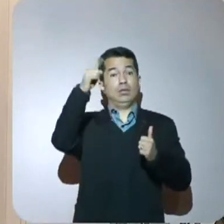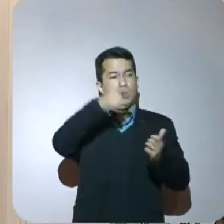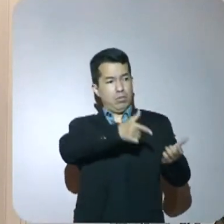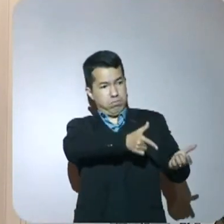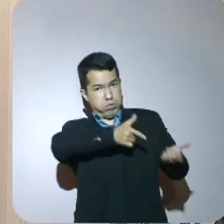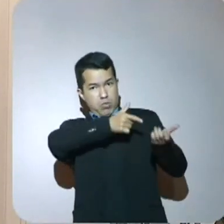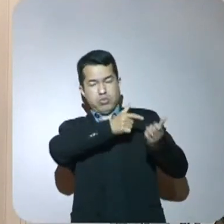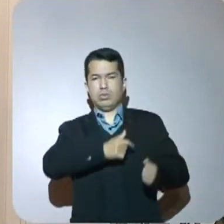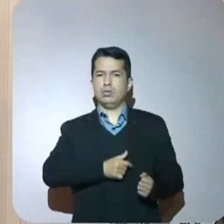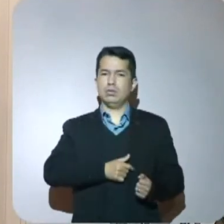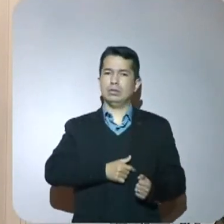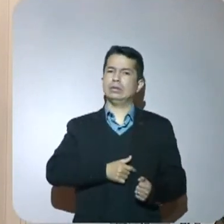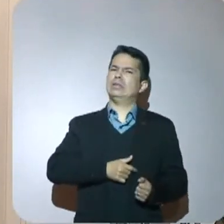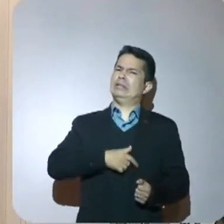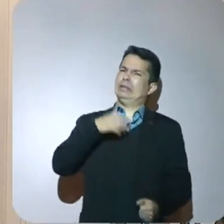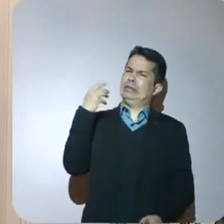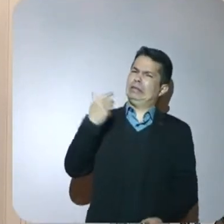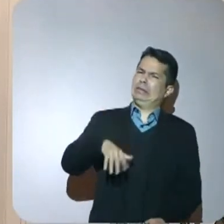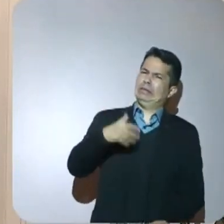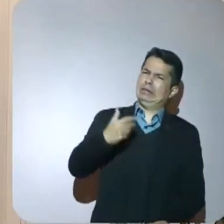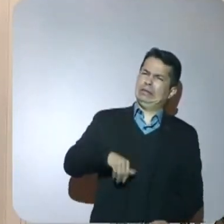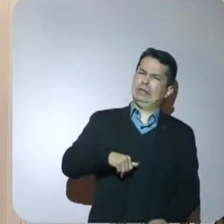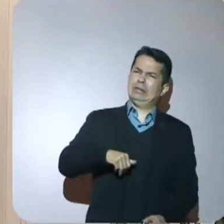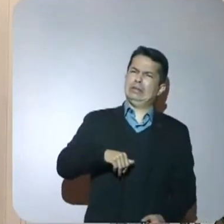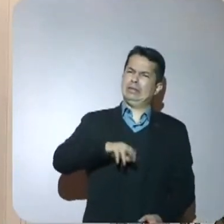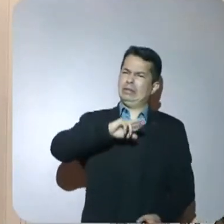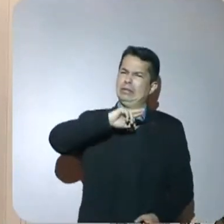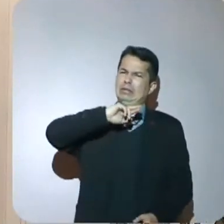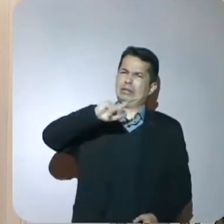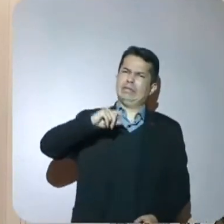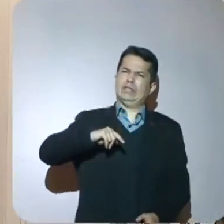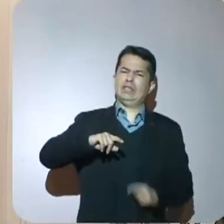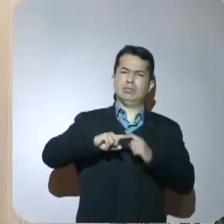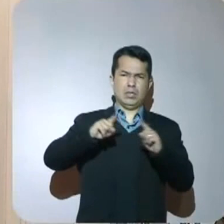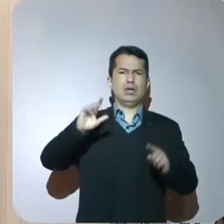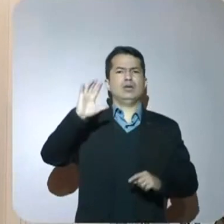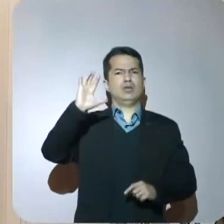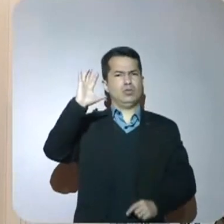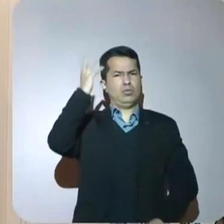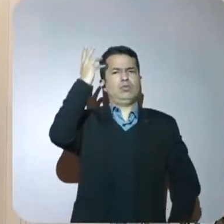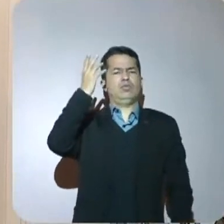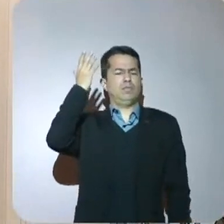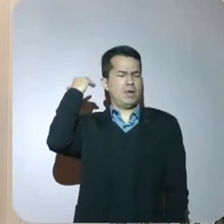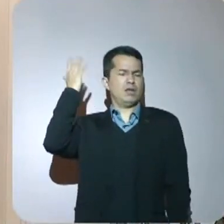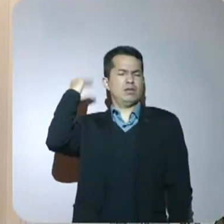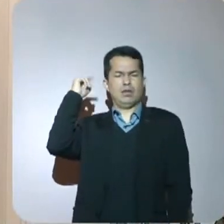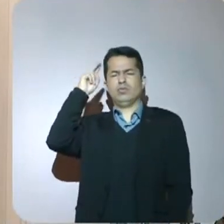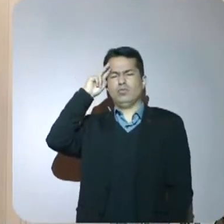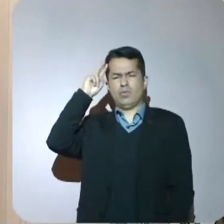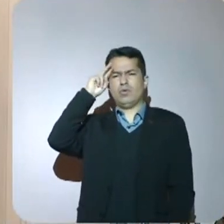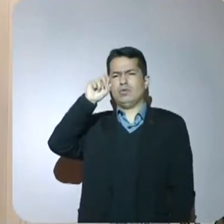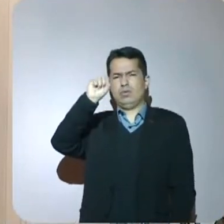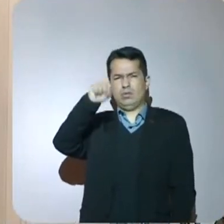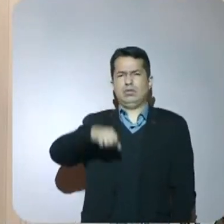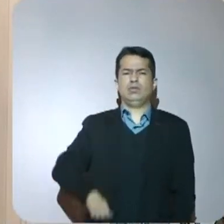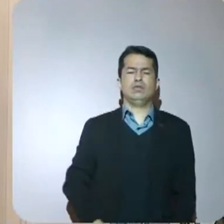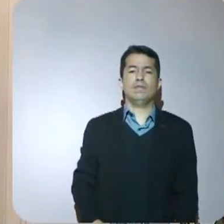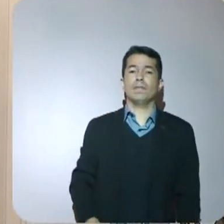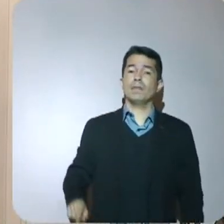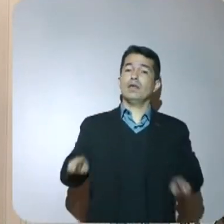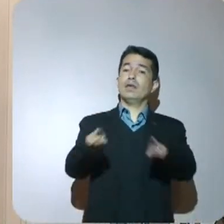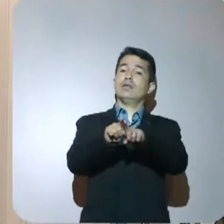igreja. O que descubro é que, apesar de ser óbvio, os movimentos interiores nossos